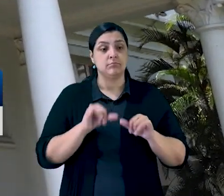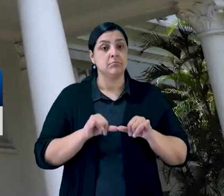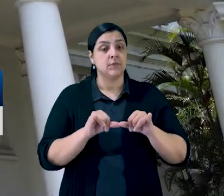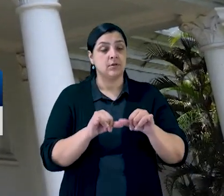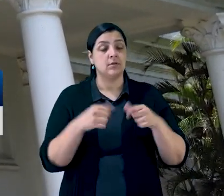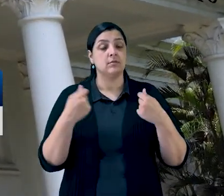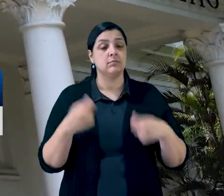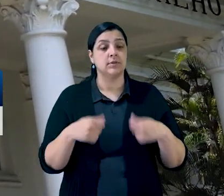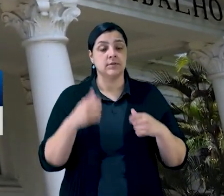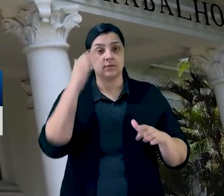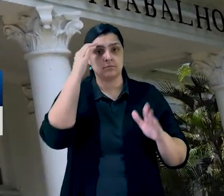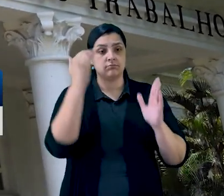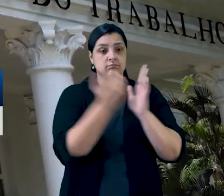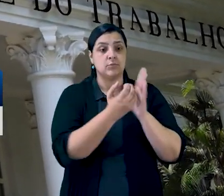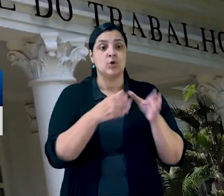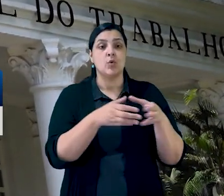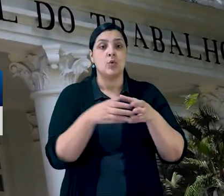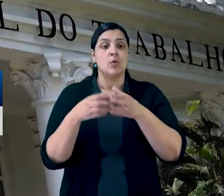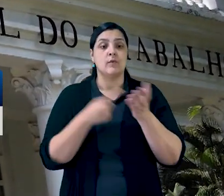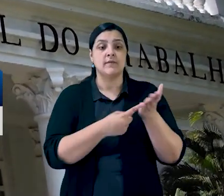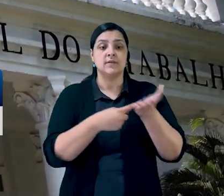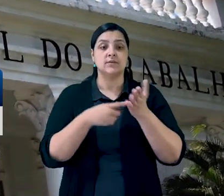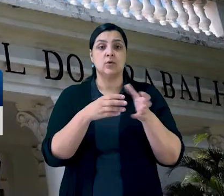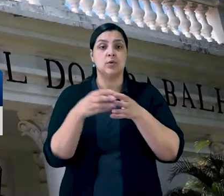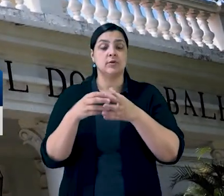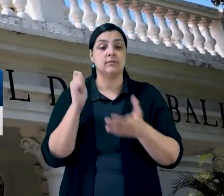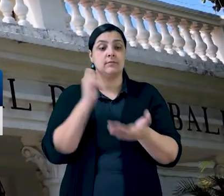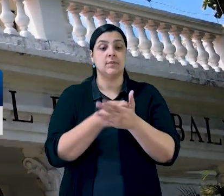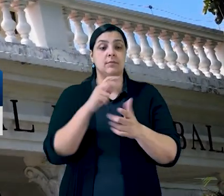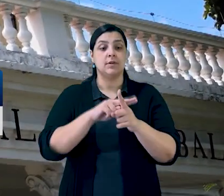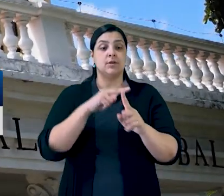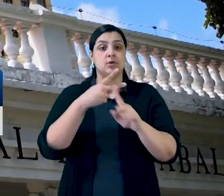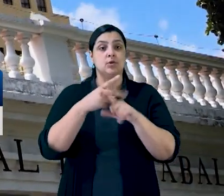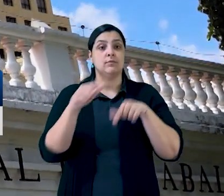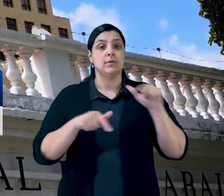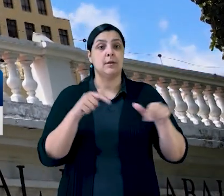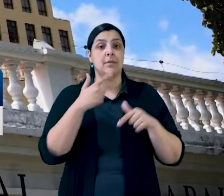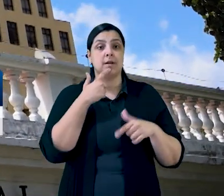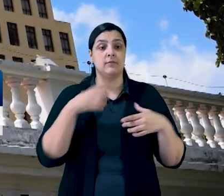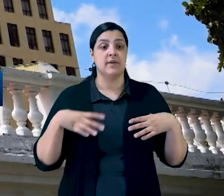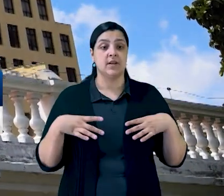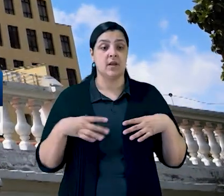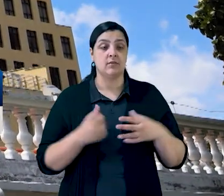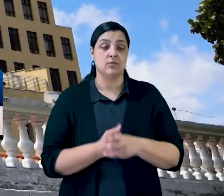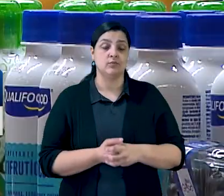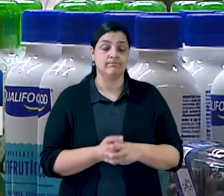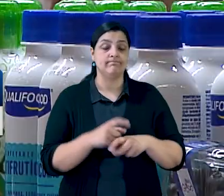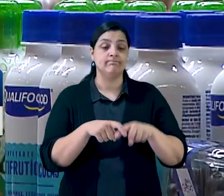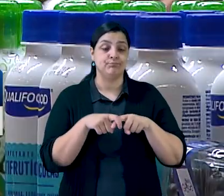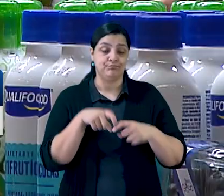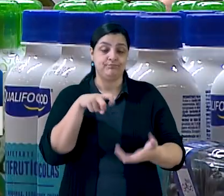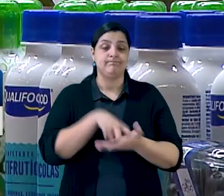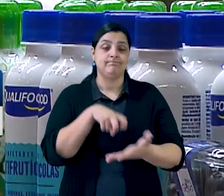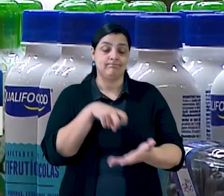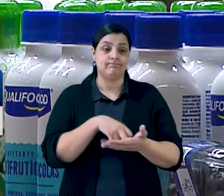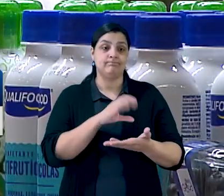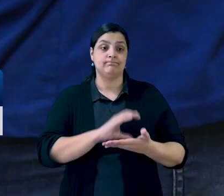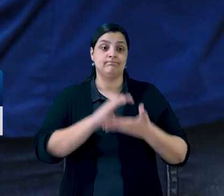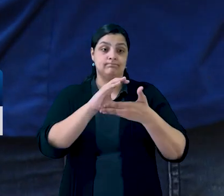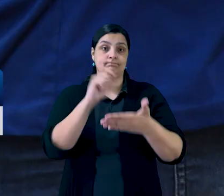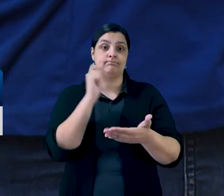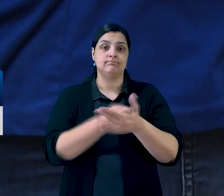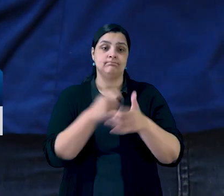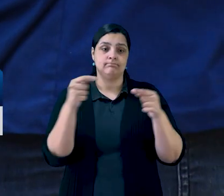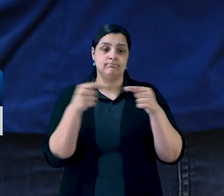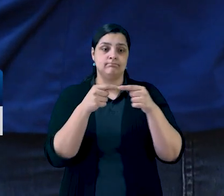concluiu que o supermercado também descumpriu convenção coletiva, que prevê o pagamento em dobro para trabalho em feriados. Por isso, condenou a empresa a pagar